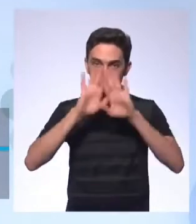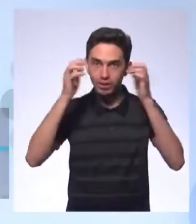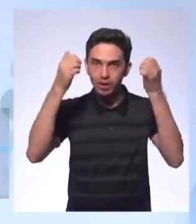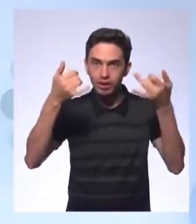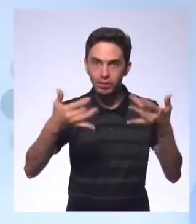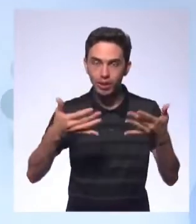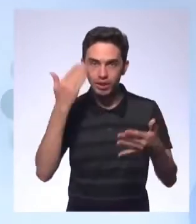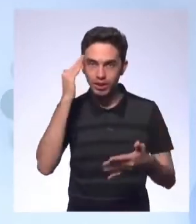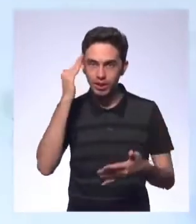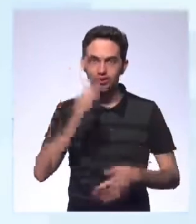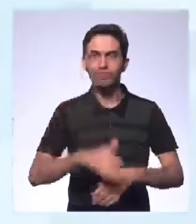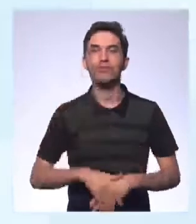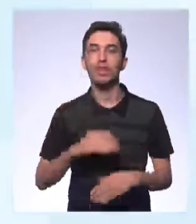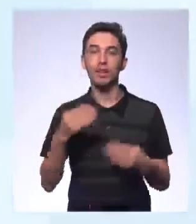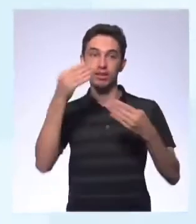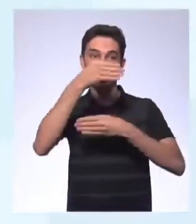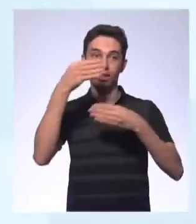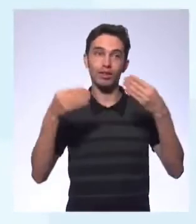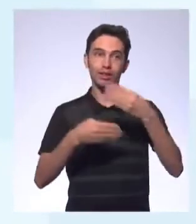então para a próxima tela.